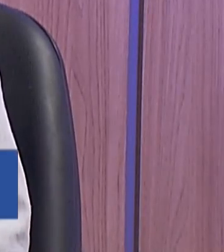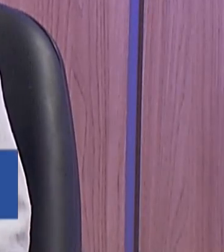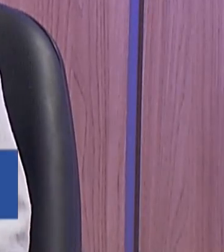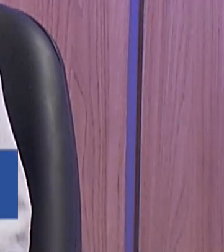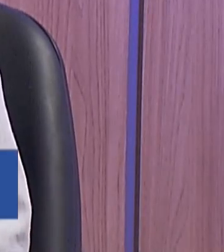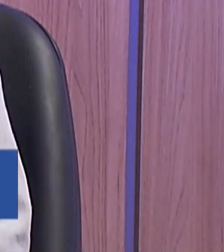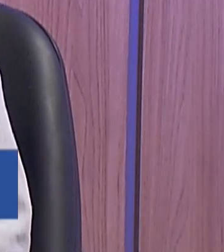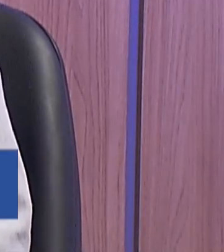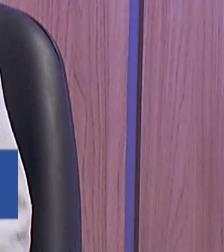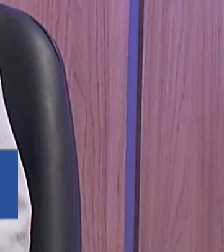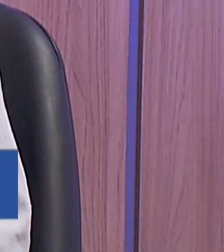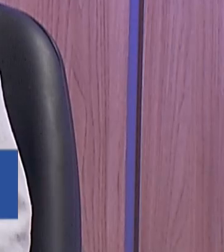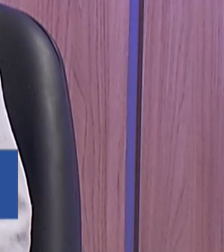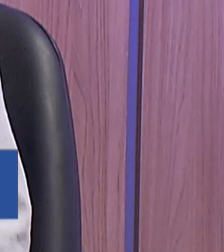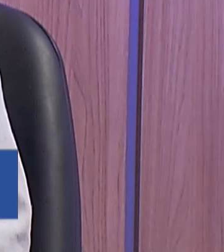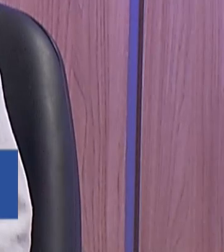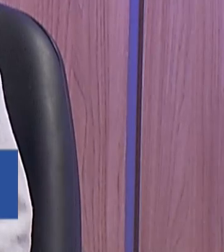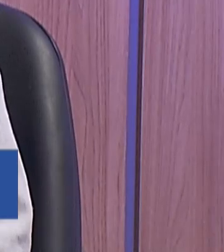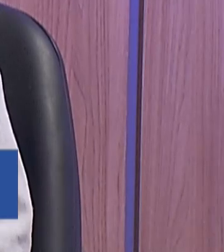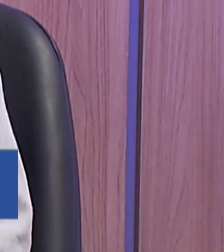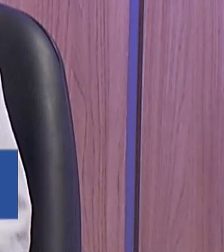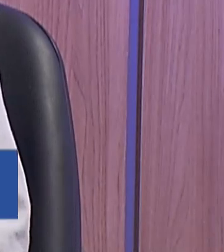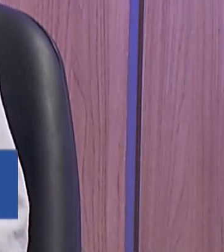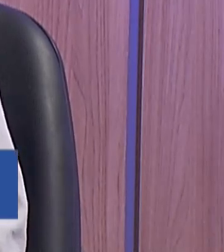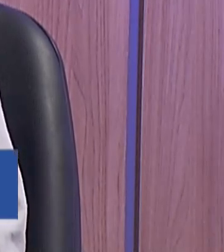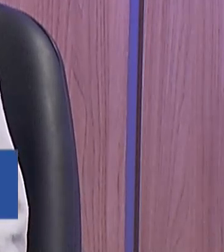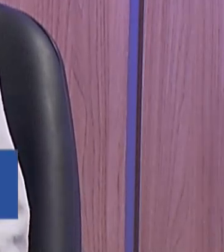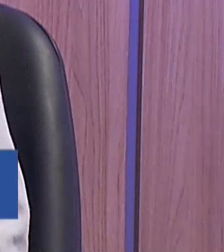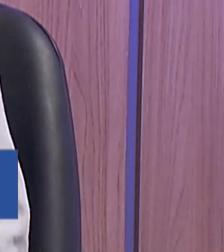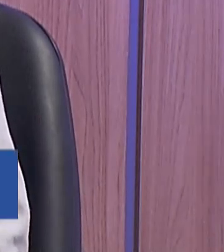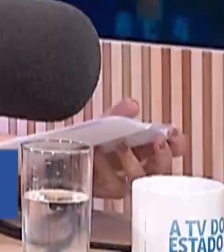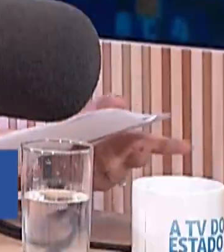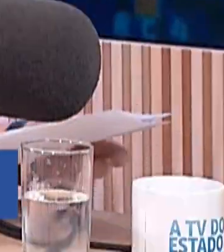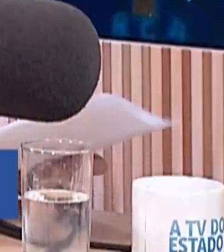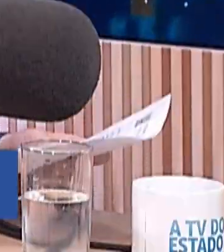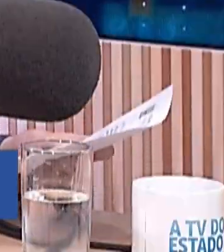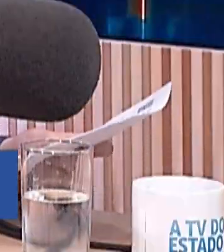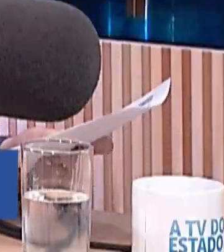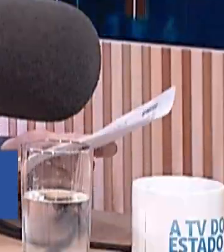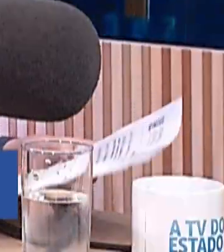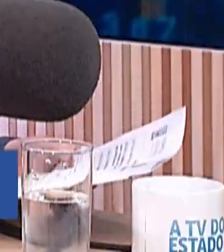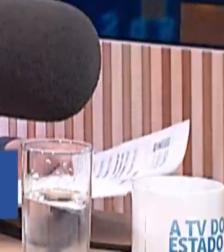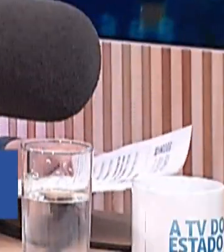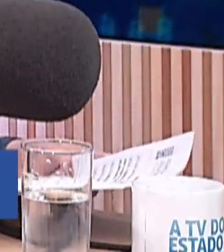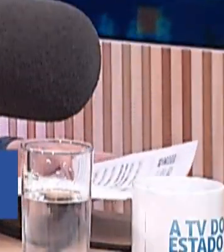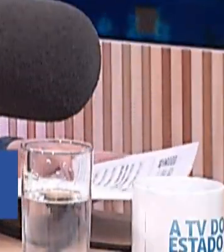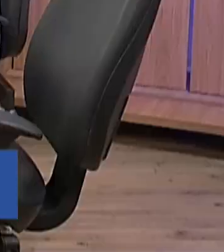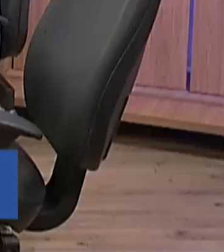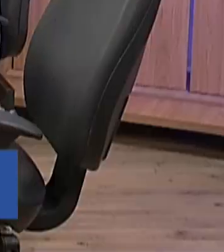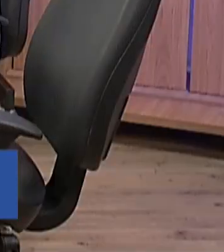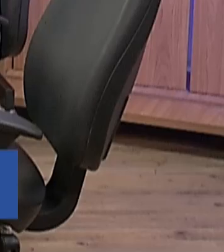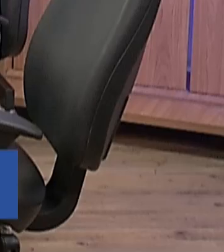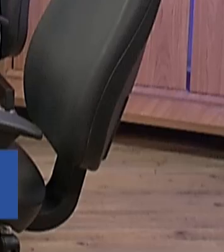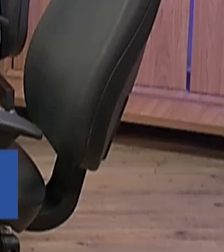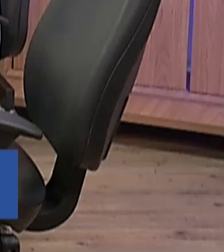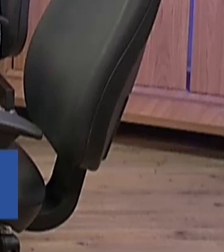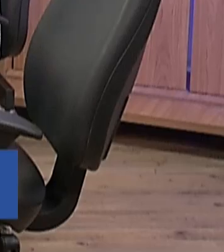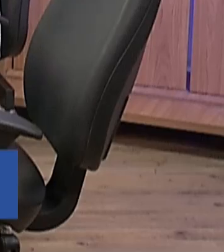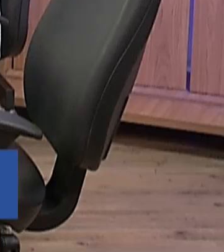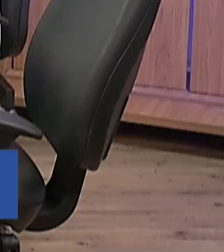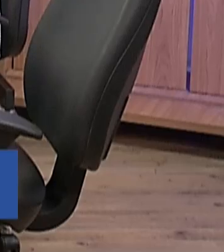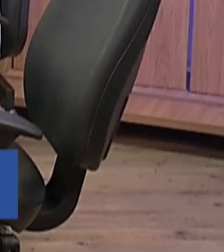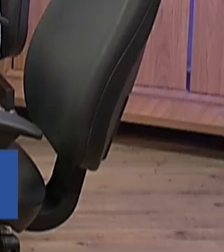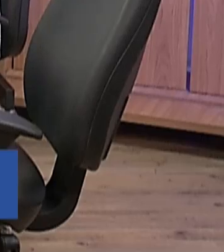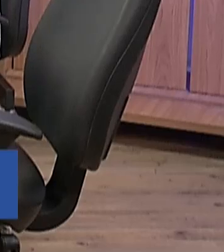dos recursos hídricos aqui em Mato Grosso do Sul. A gente, inclusive, está esperando agora a chegada, Mari, do deputado Renato Câmara para conversar ao vivo aqui com a